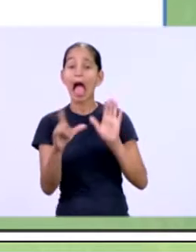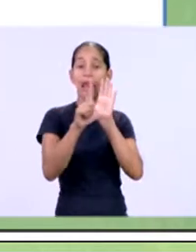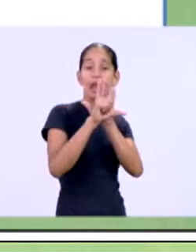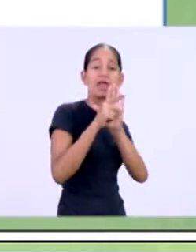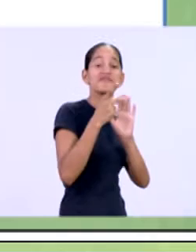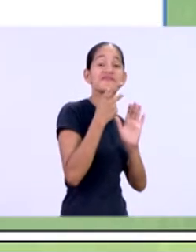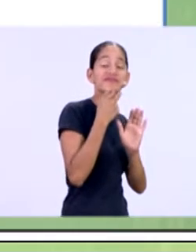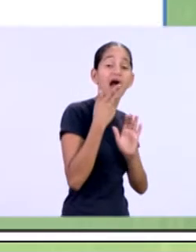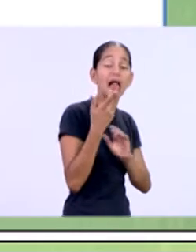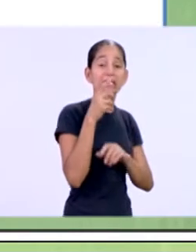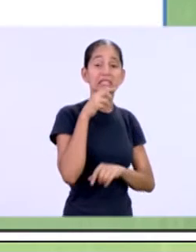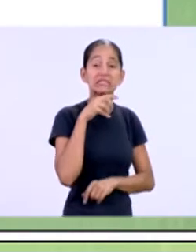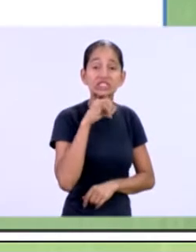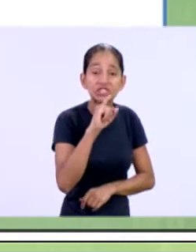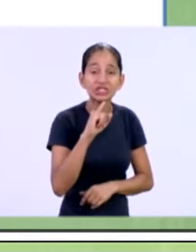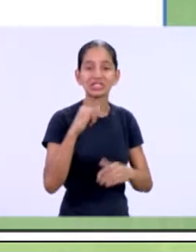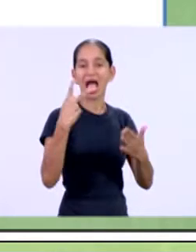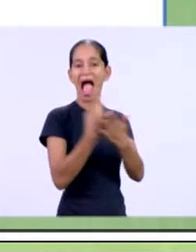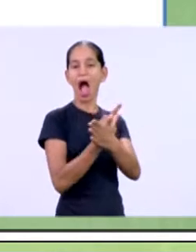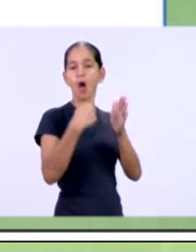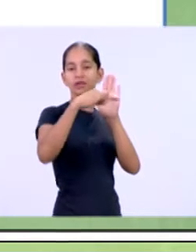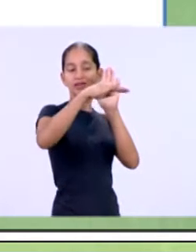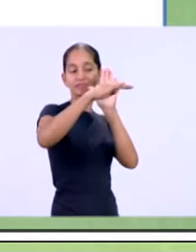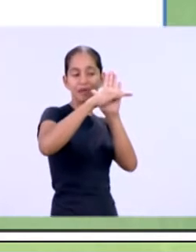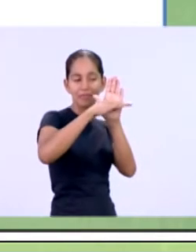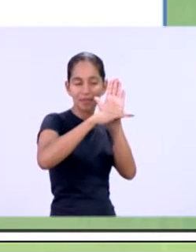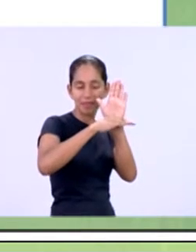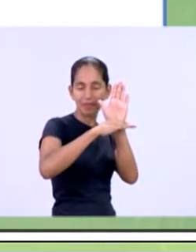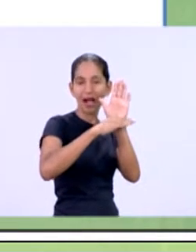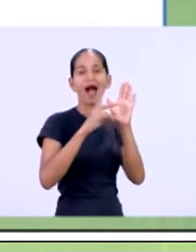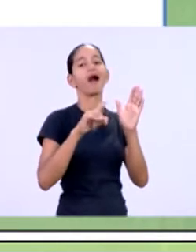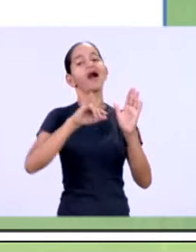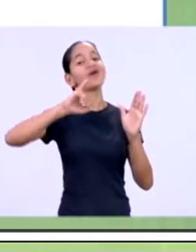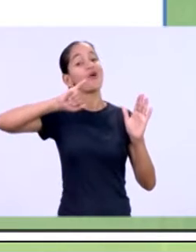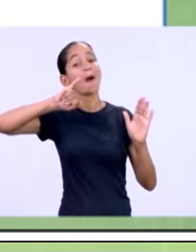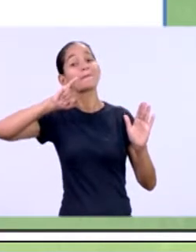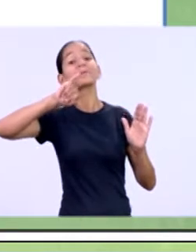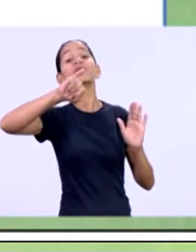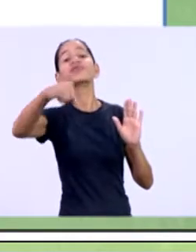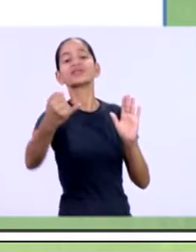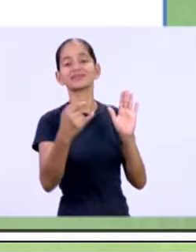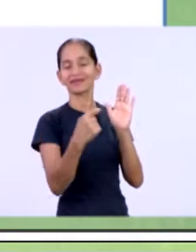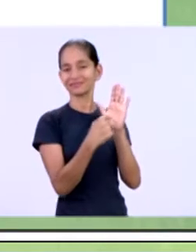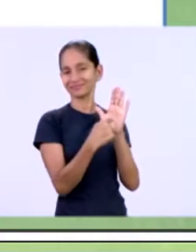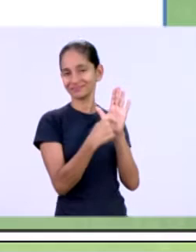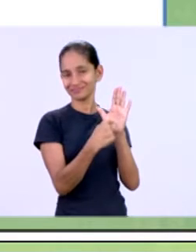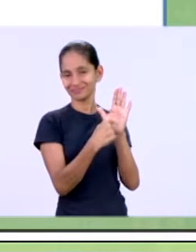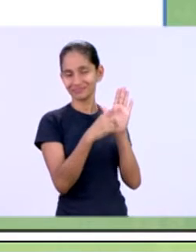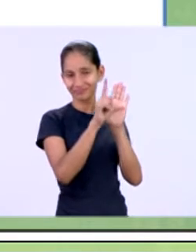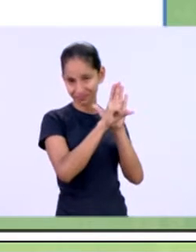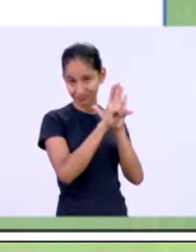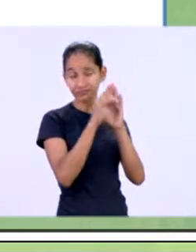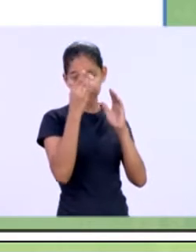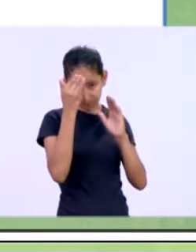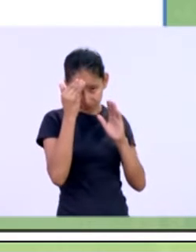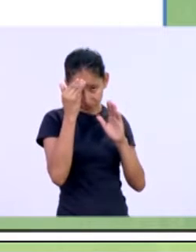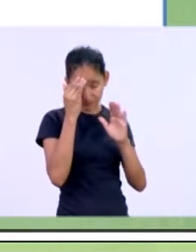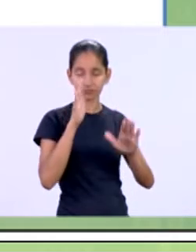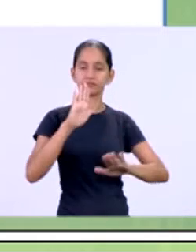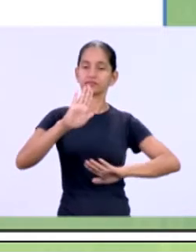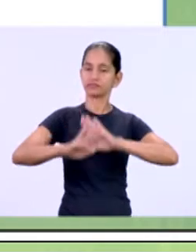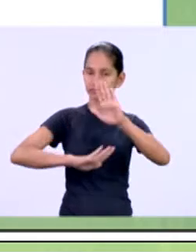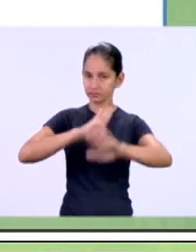né? Para diminuir a carga tributária, atendendo às obrigações principais e acessórias